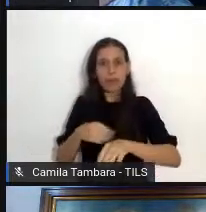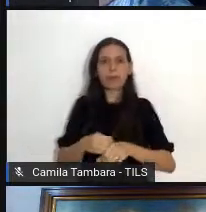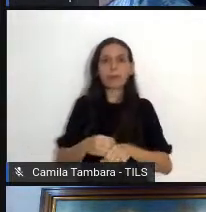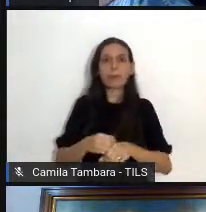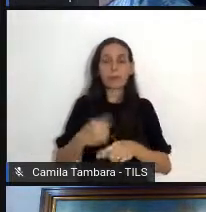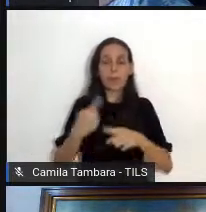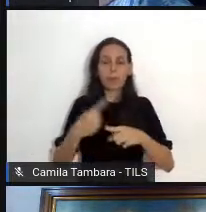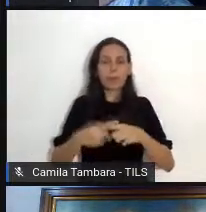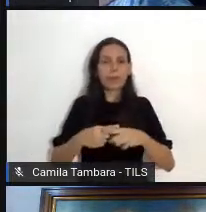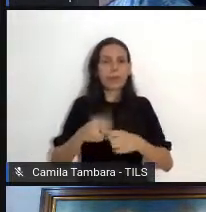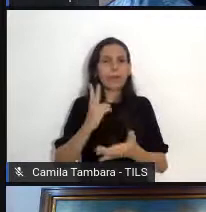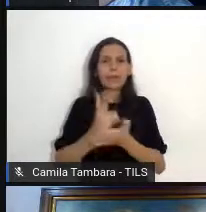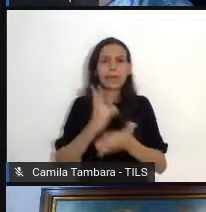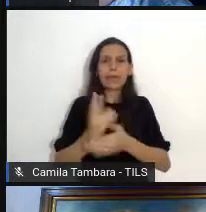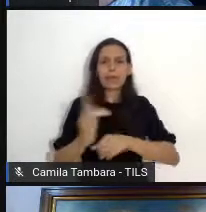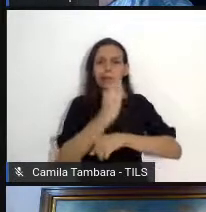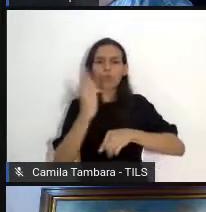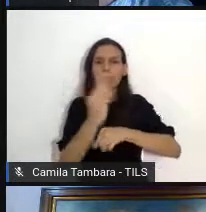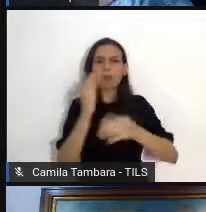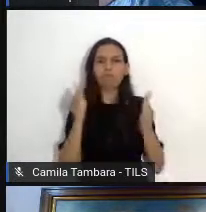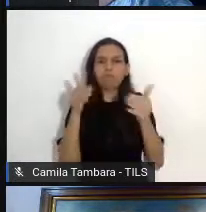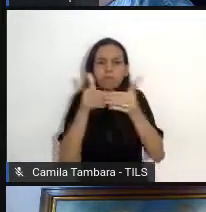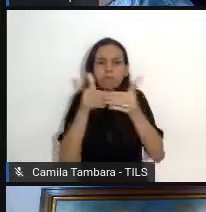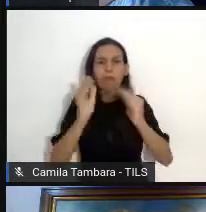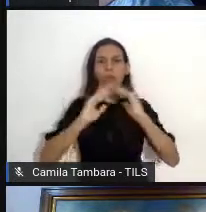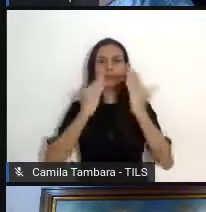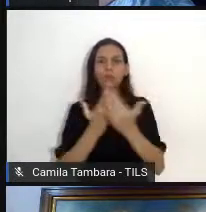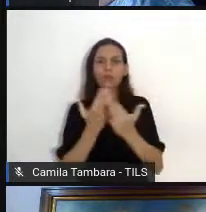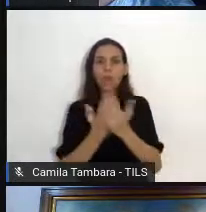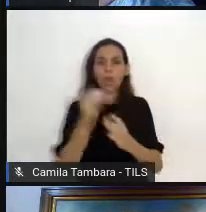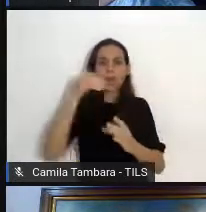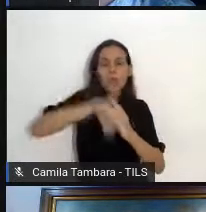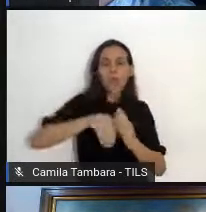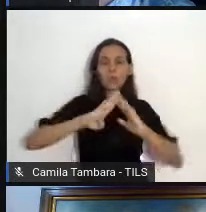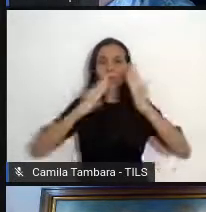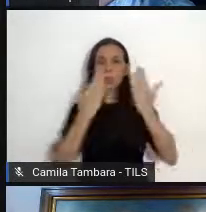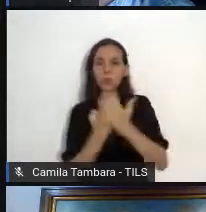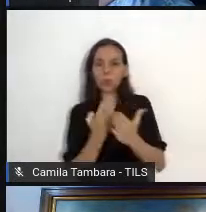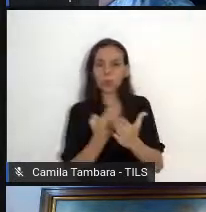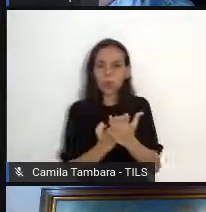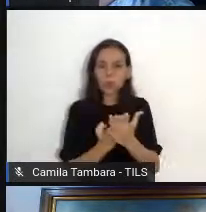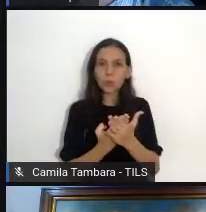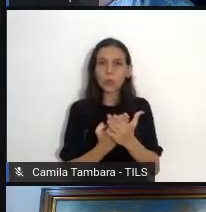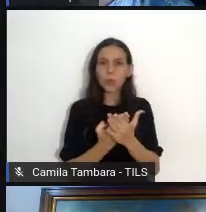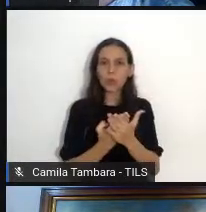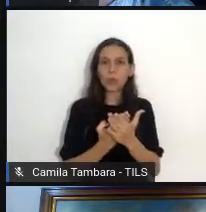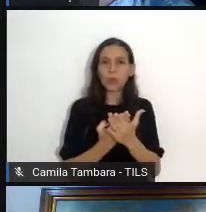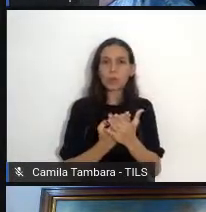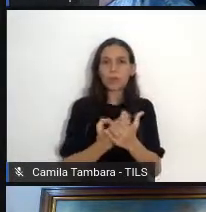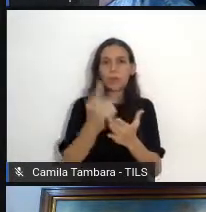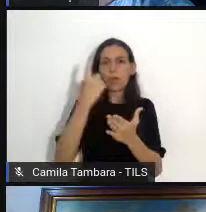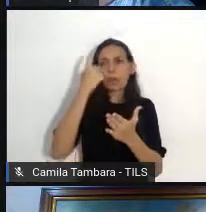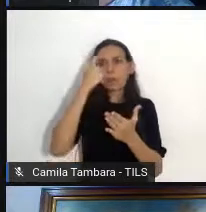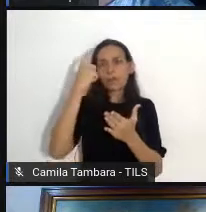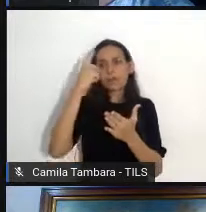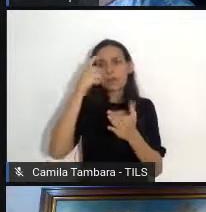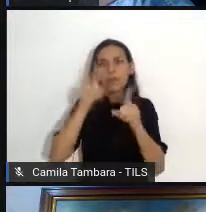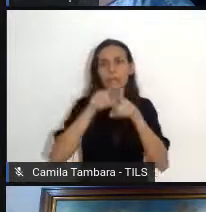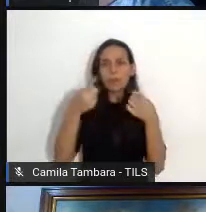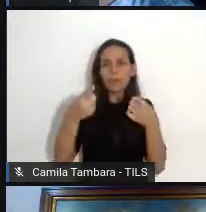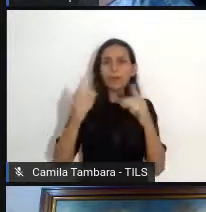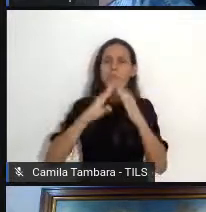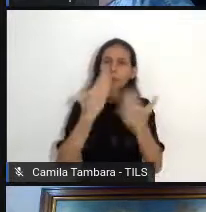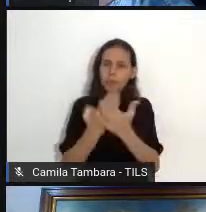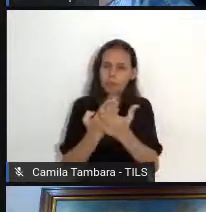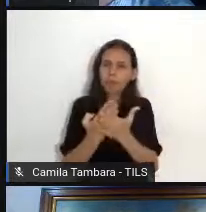formal, né? Muito focado na escola, no espaço da escola, sem desconsiderar, lógico, as escolas que faziam atividades fora